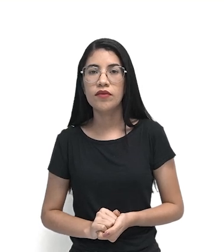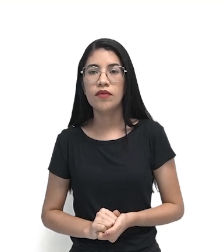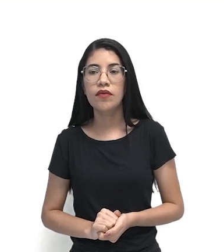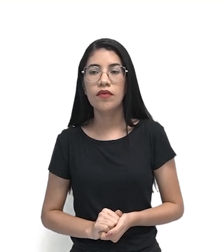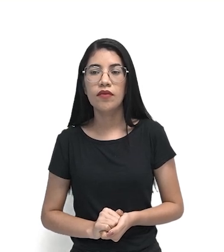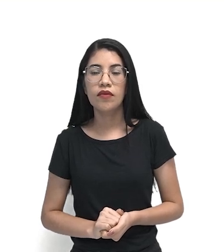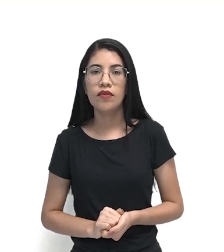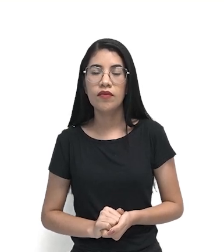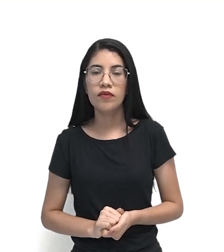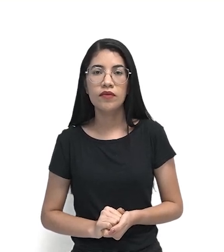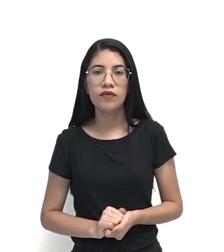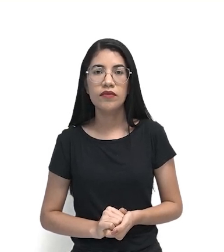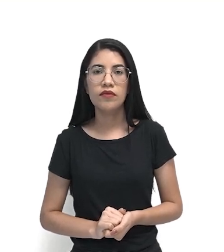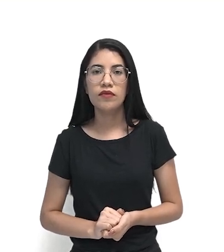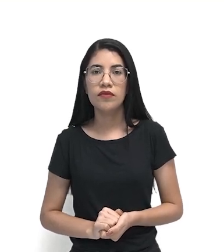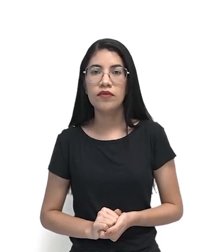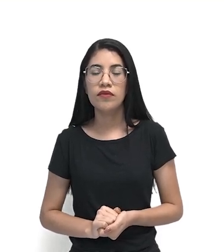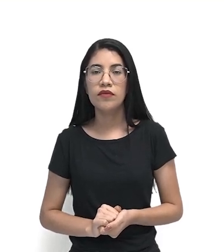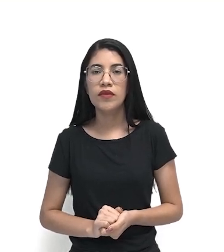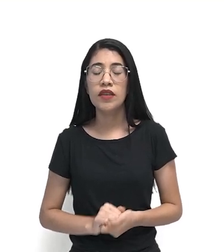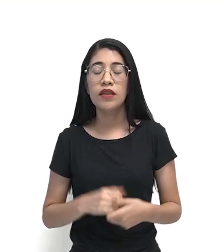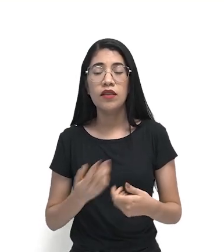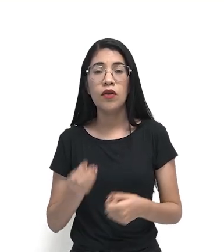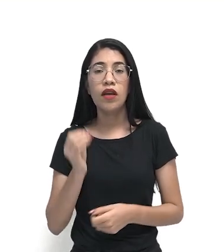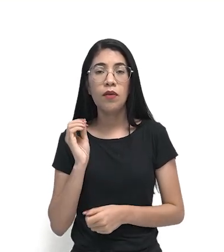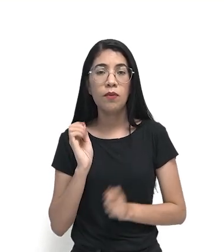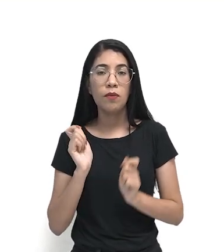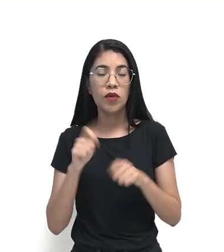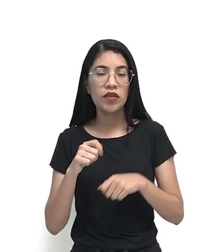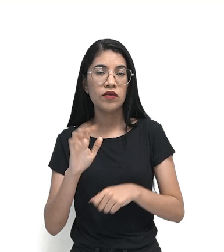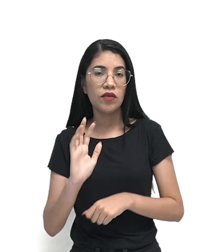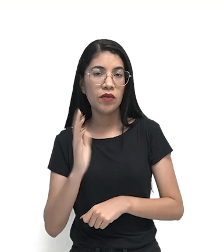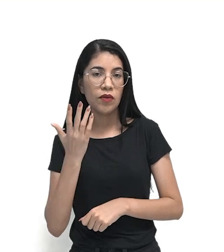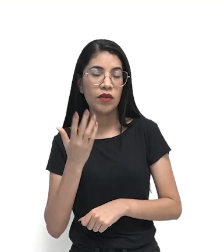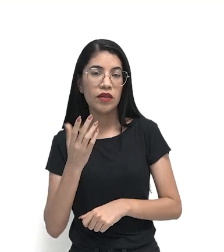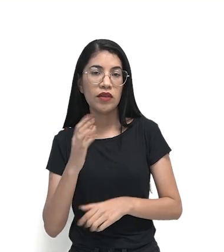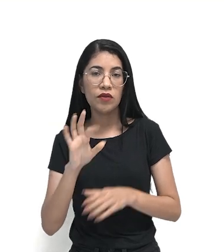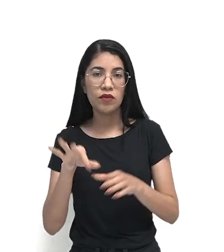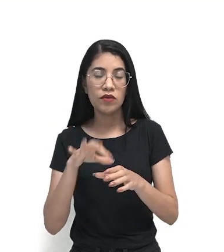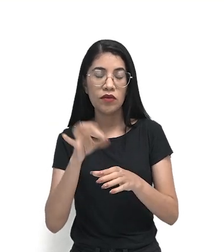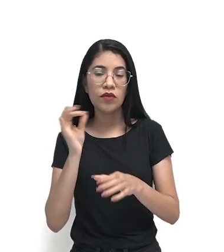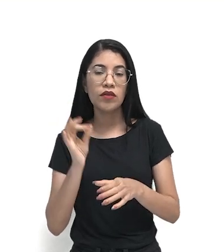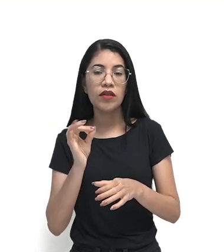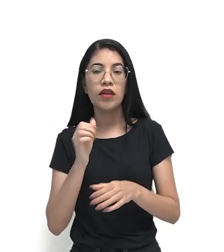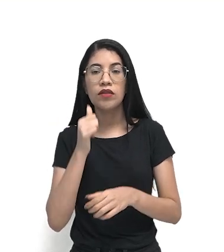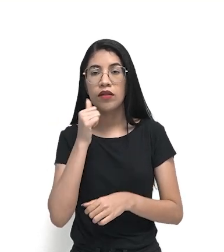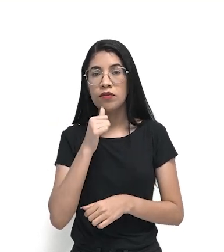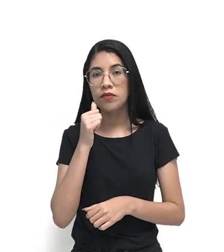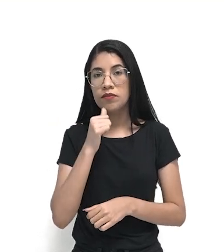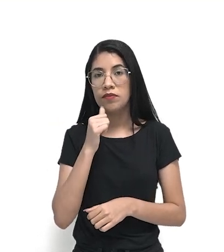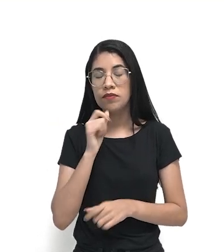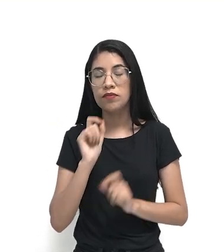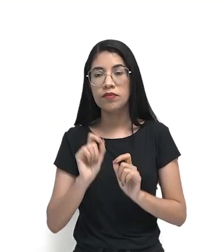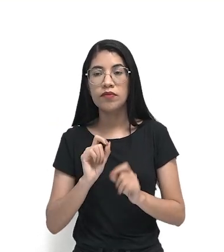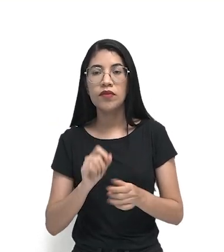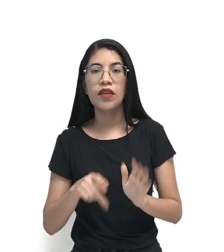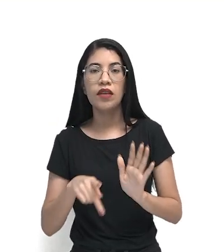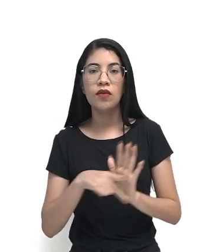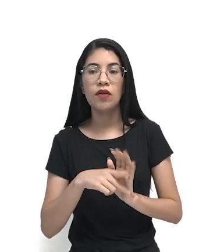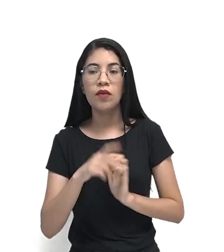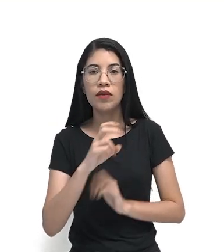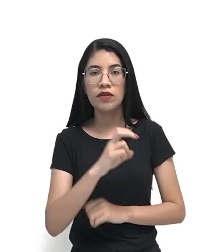Então, a porcentagem, que é a chance de ocorrer aí, de sair uma menina, é igual